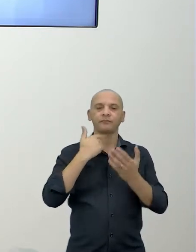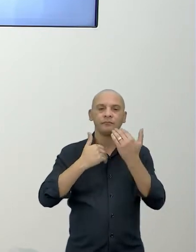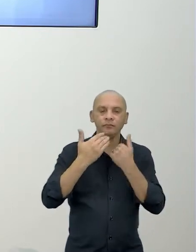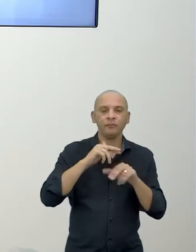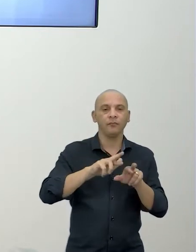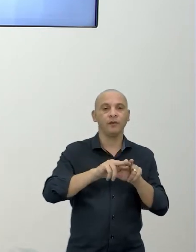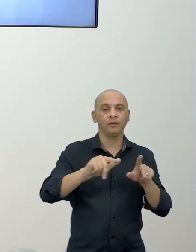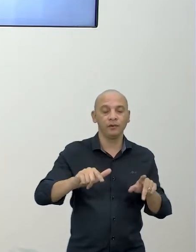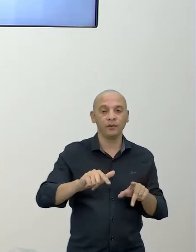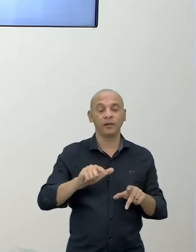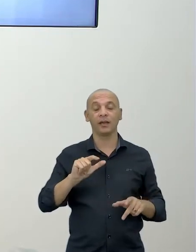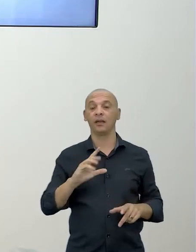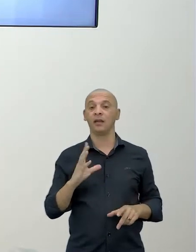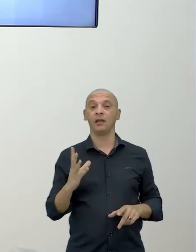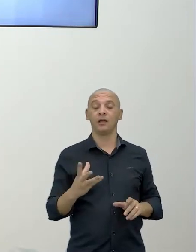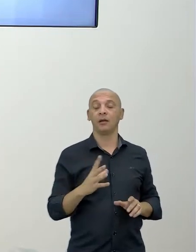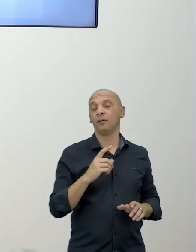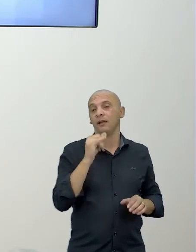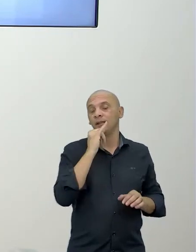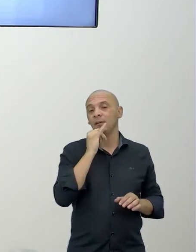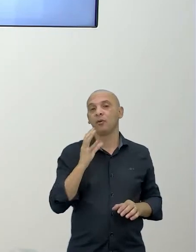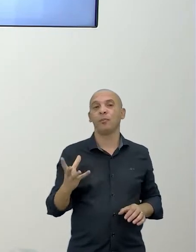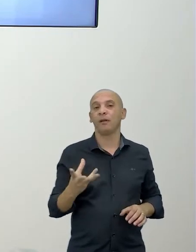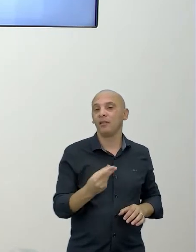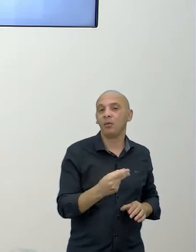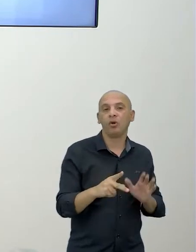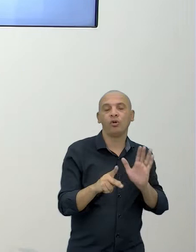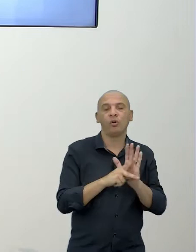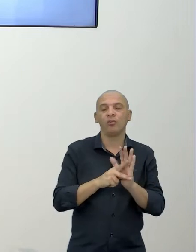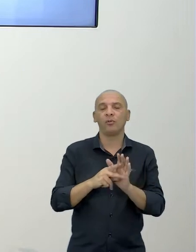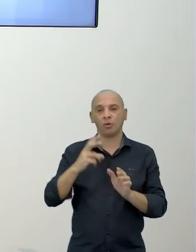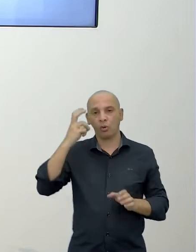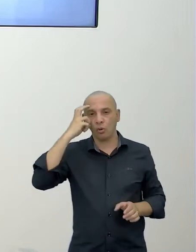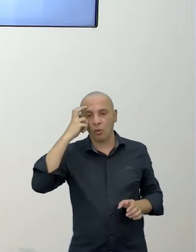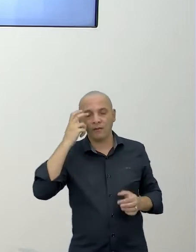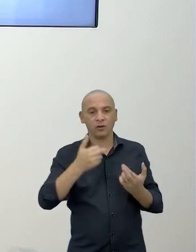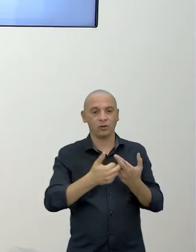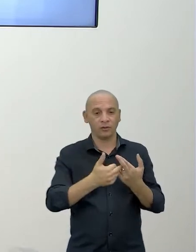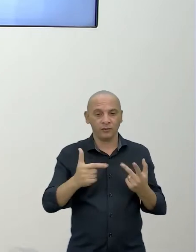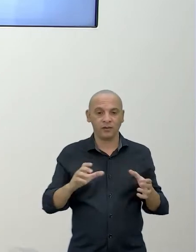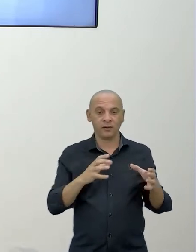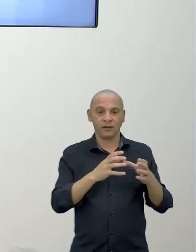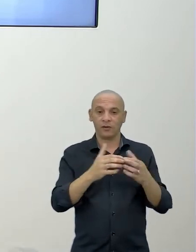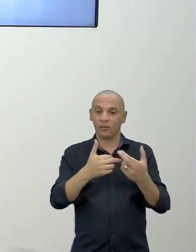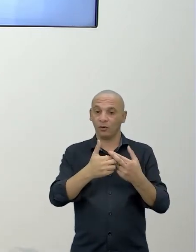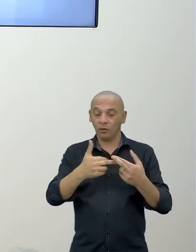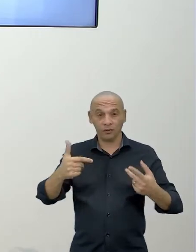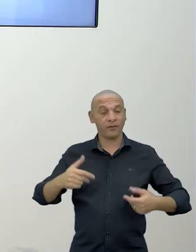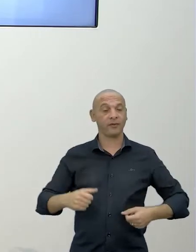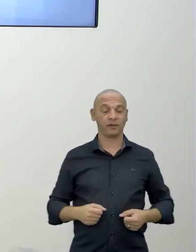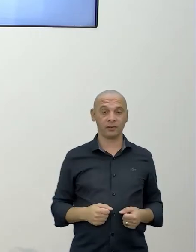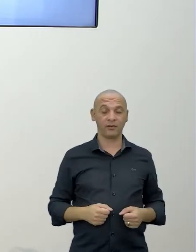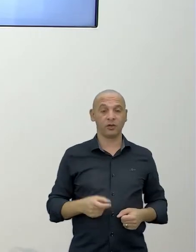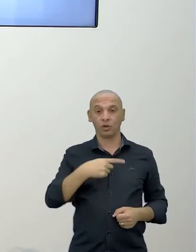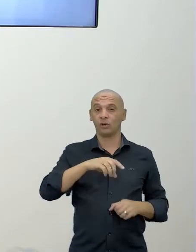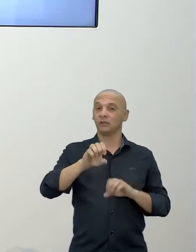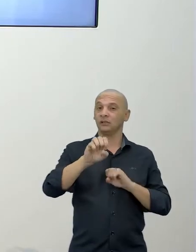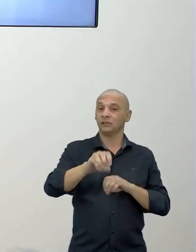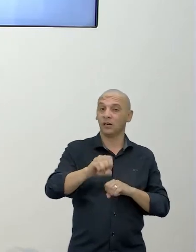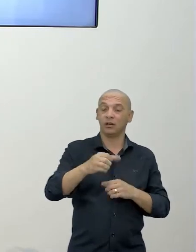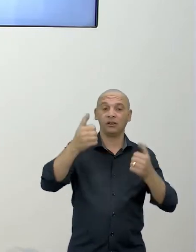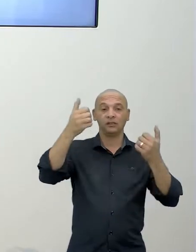exemplos. A gente tem um deles que é os saberes e práticas alimentares como patrimônio cultural e imaterial. Pratos típicos